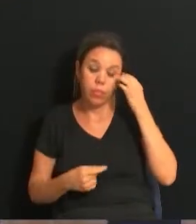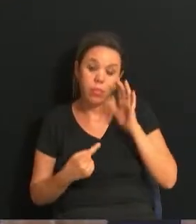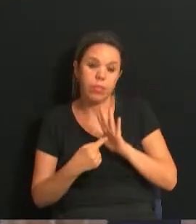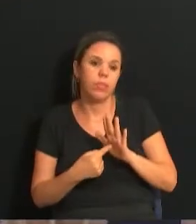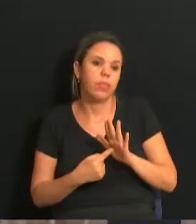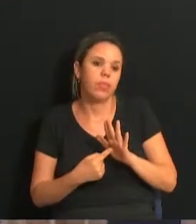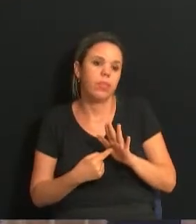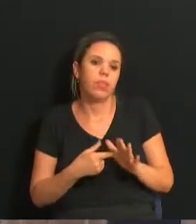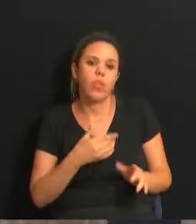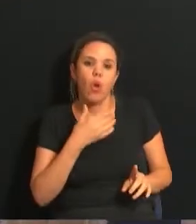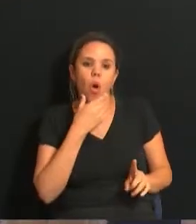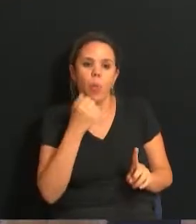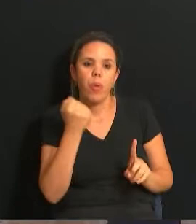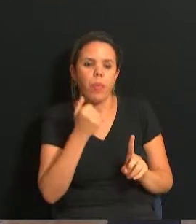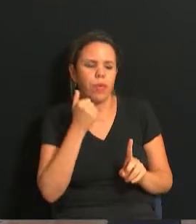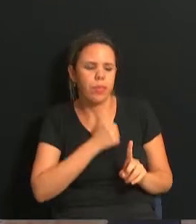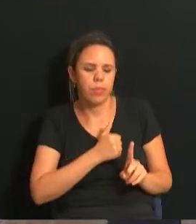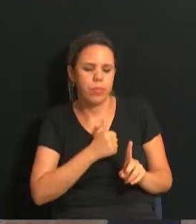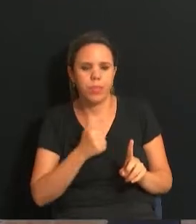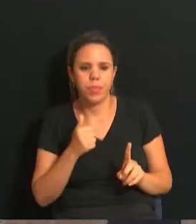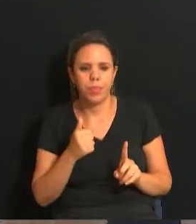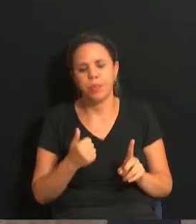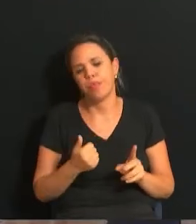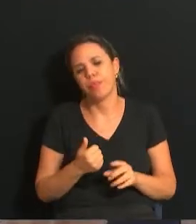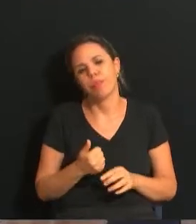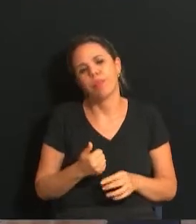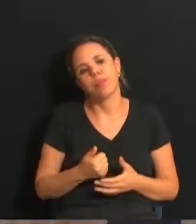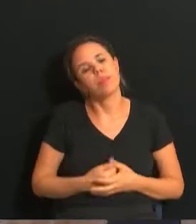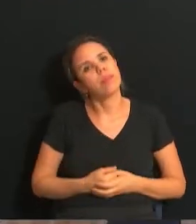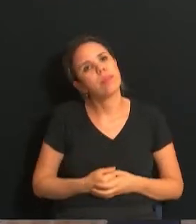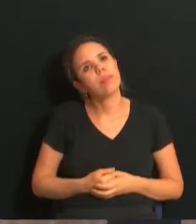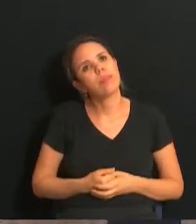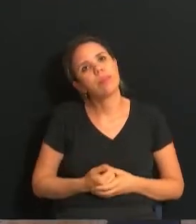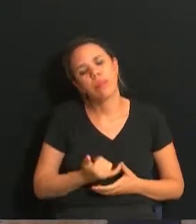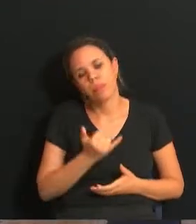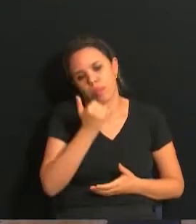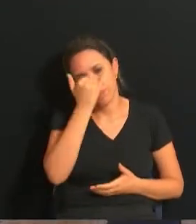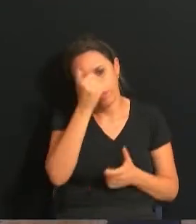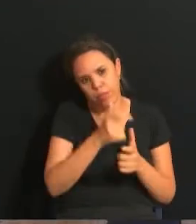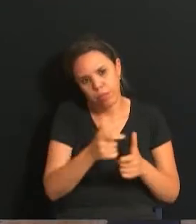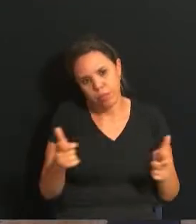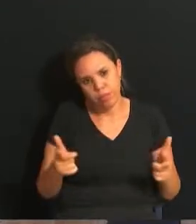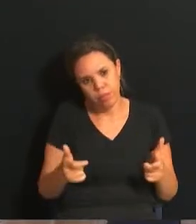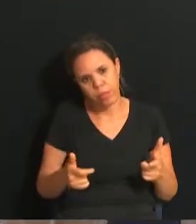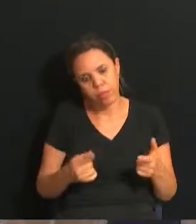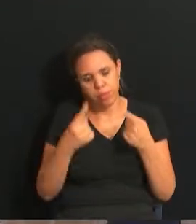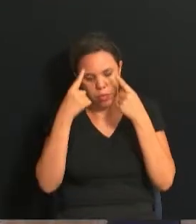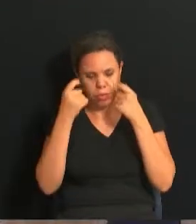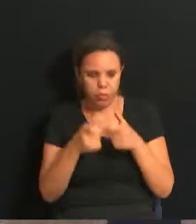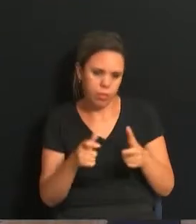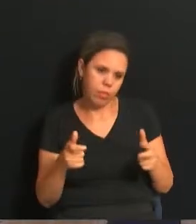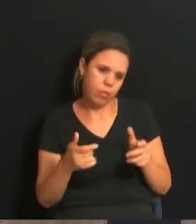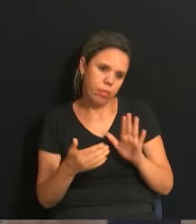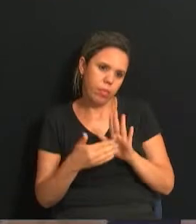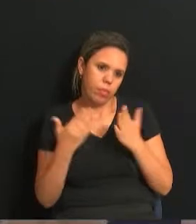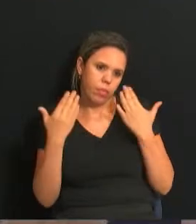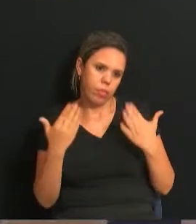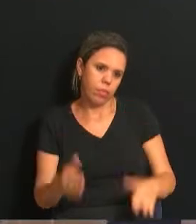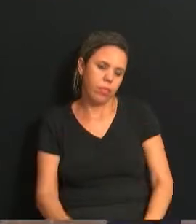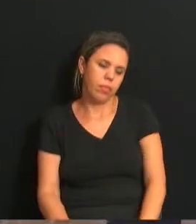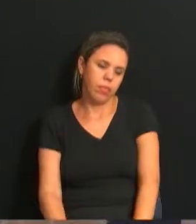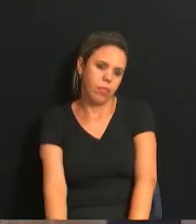que o feminicídio ele é o desfecho mais trágico de um ciclo de violência. E, nesse caso também,